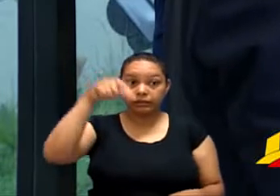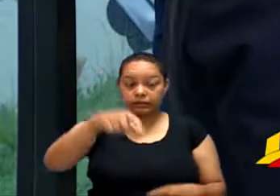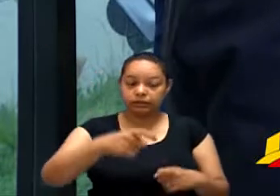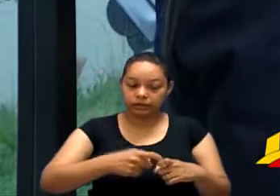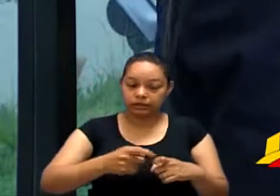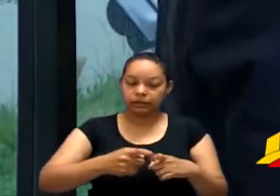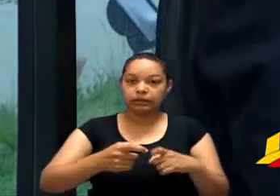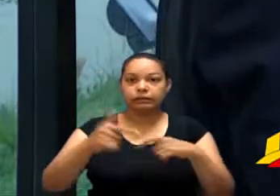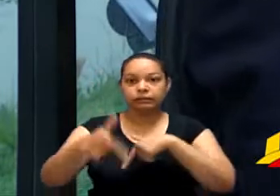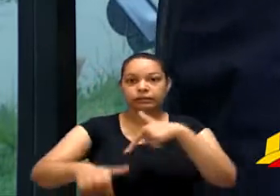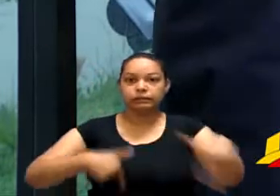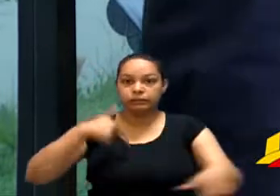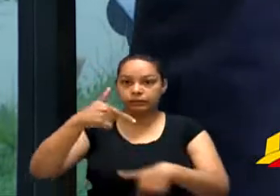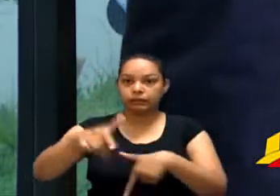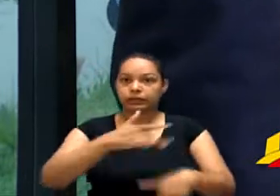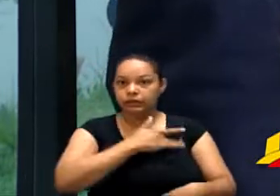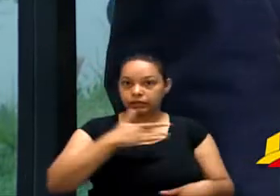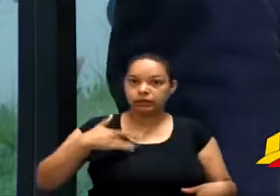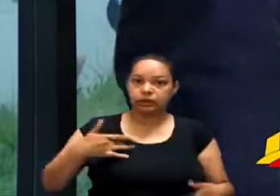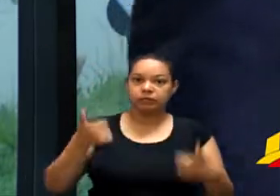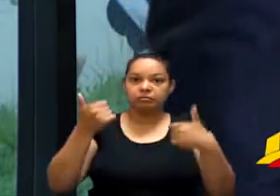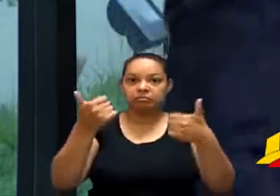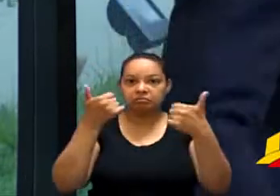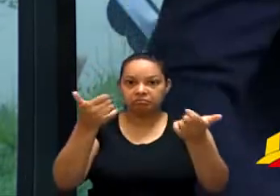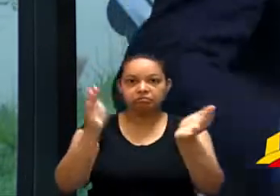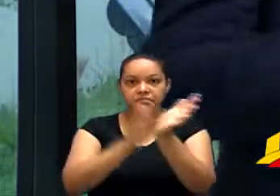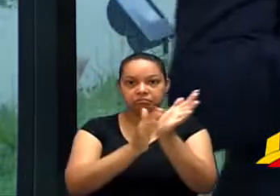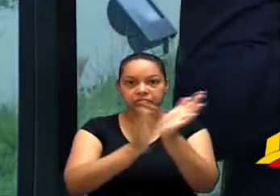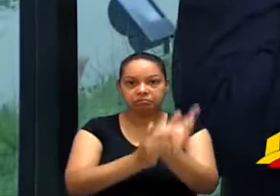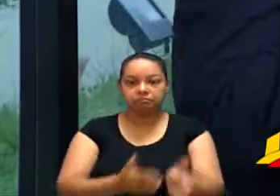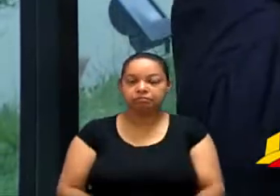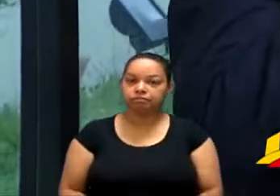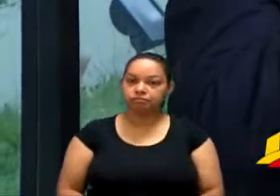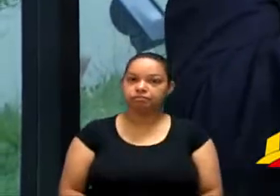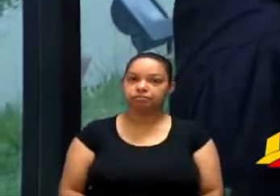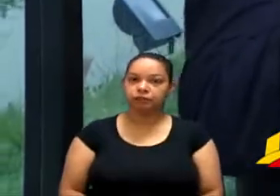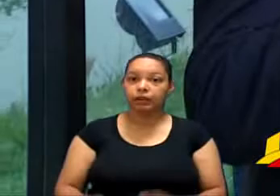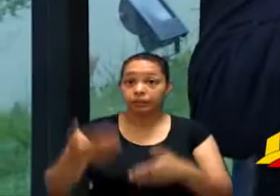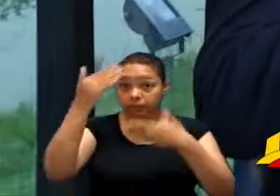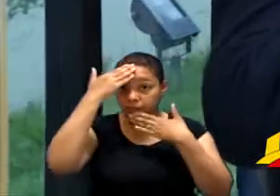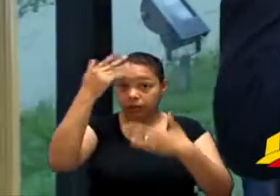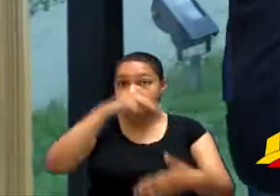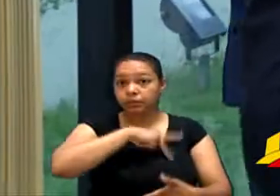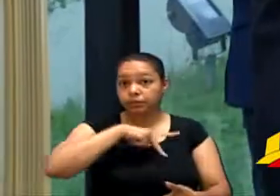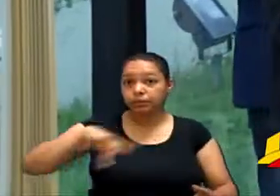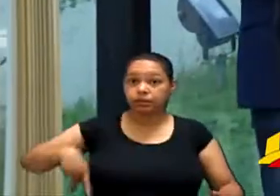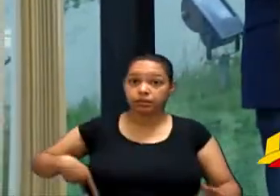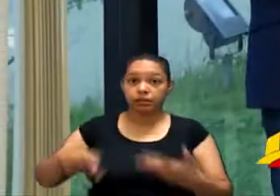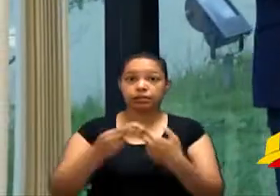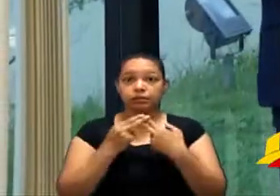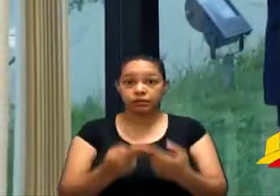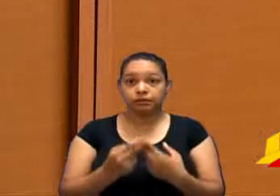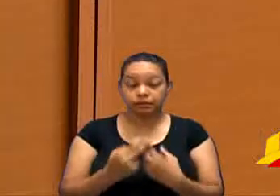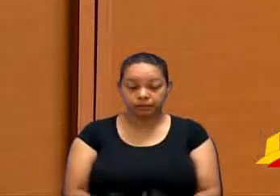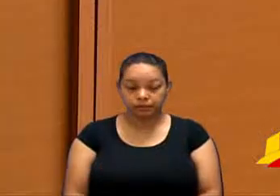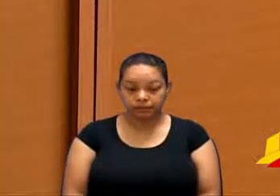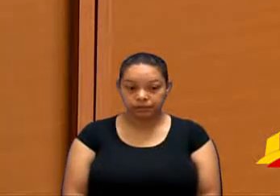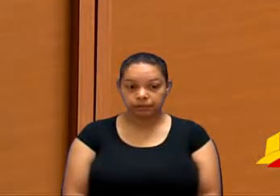de Saúde parabéns e ali a você e a todos os profissionais dessa área viu Obrigado senhor presidente pela paciência